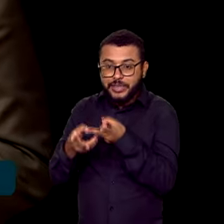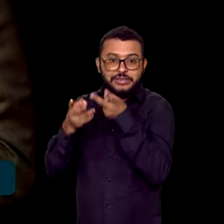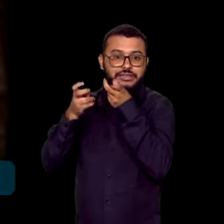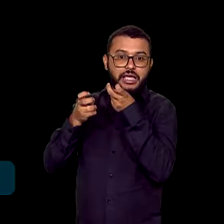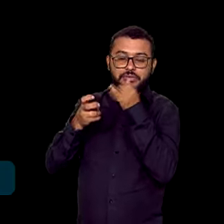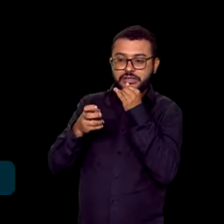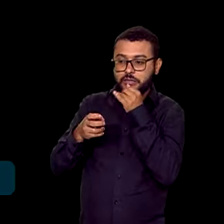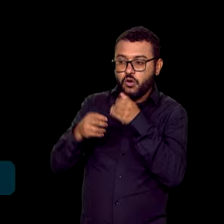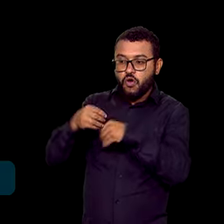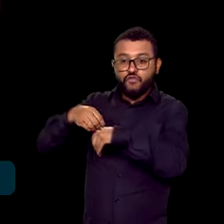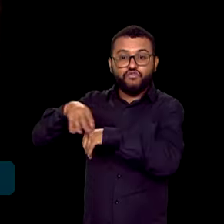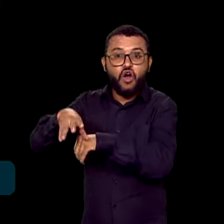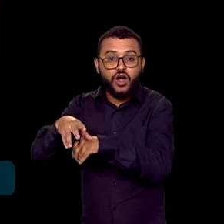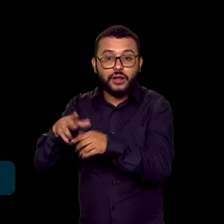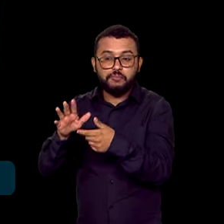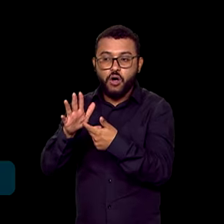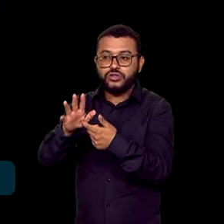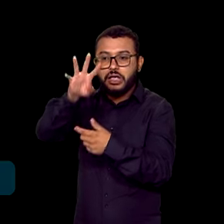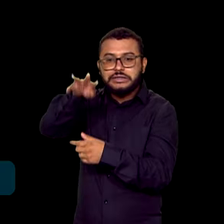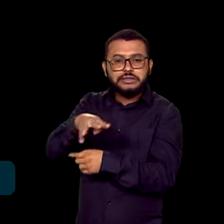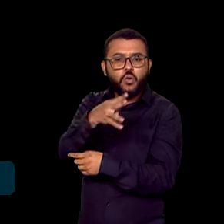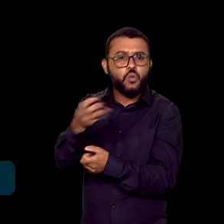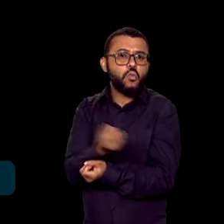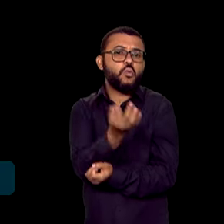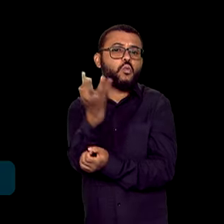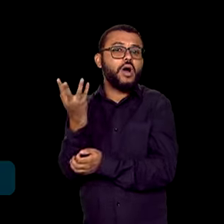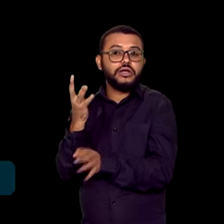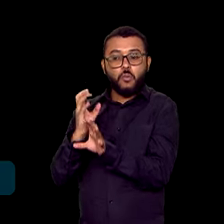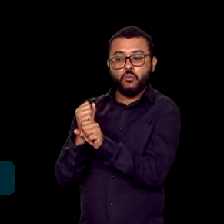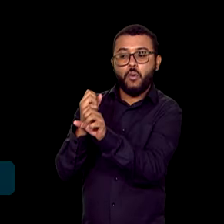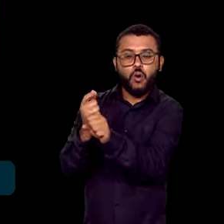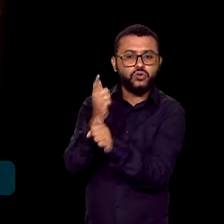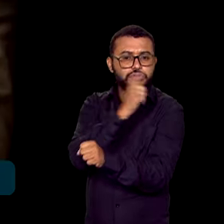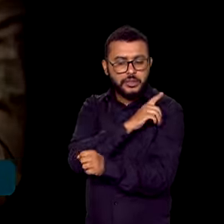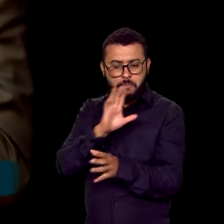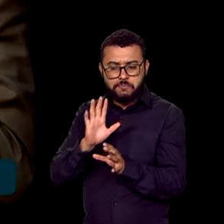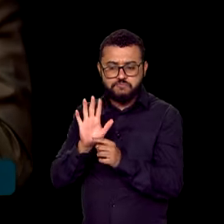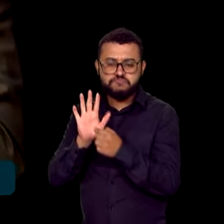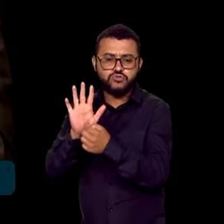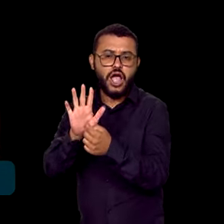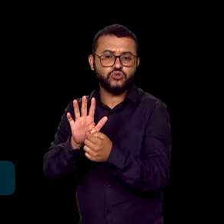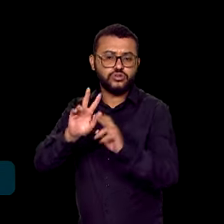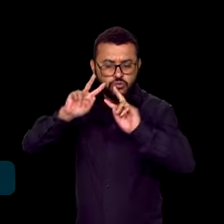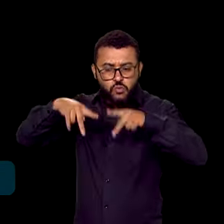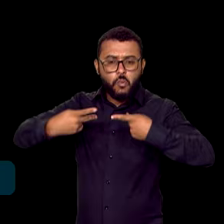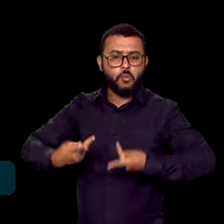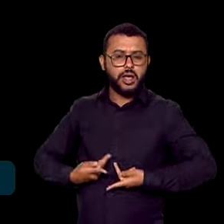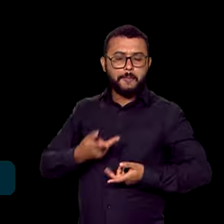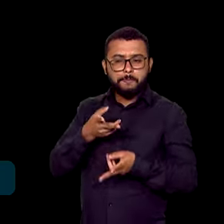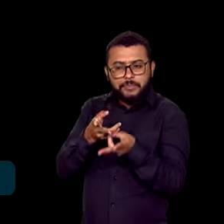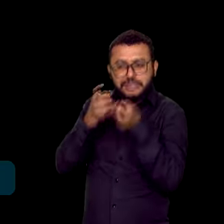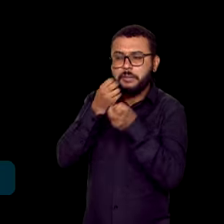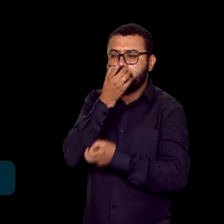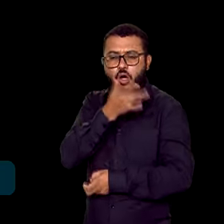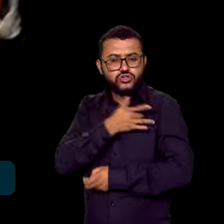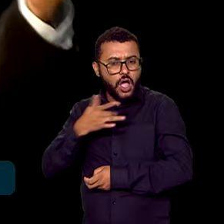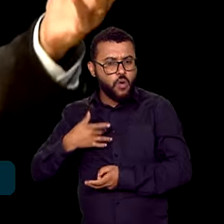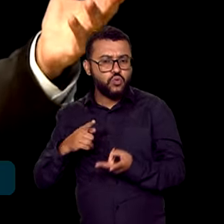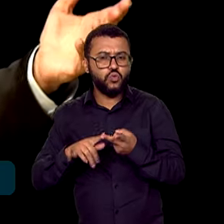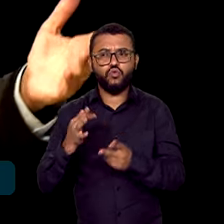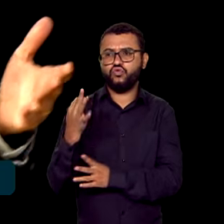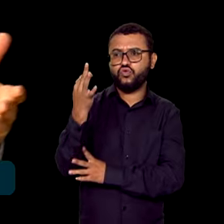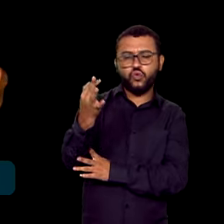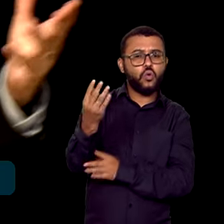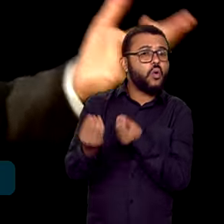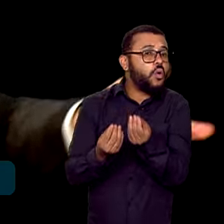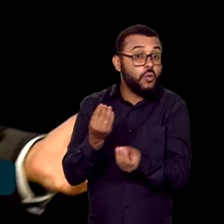as externalidades na planilha, quando você põe na conta do que está custando para a humanidade em termos de bem-estar